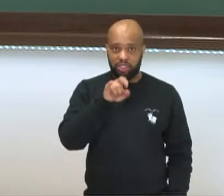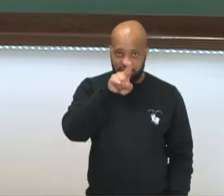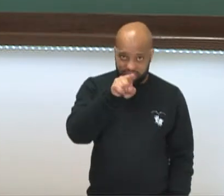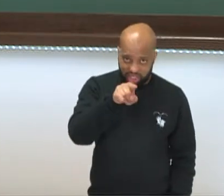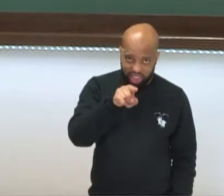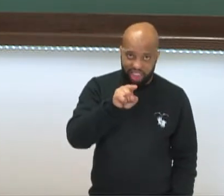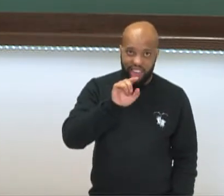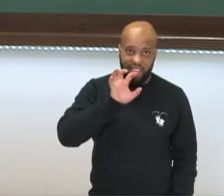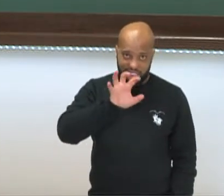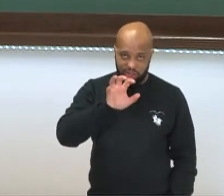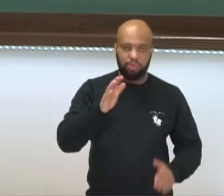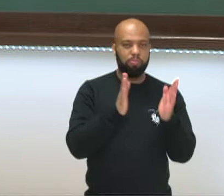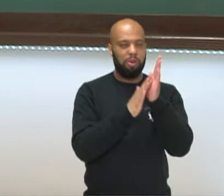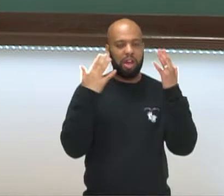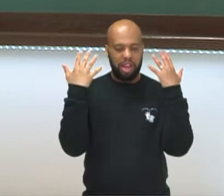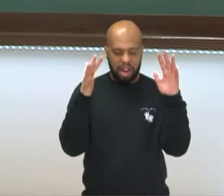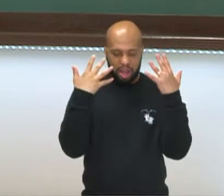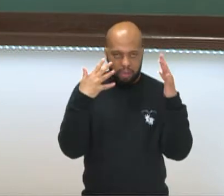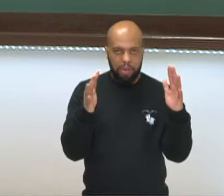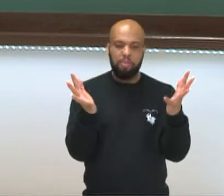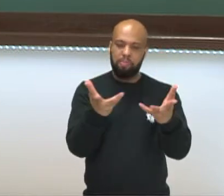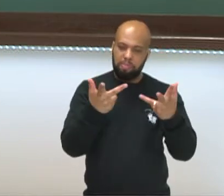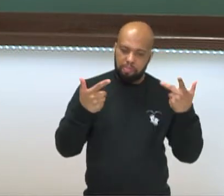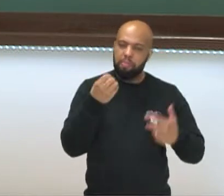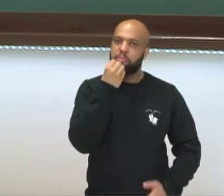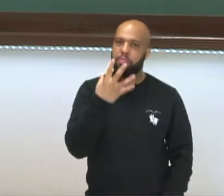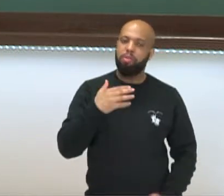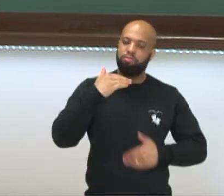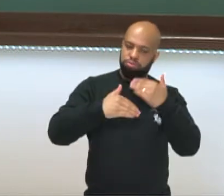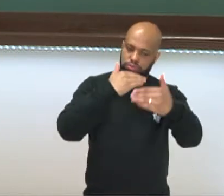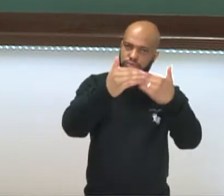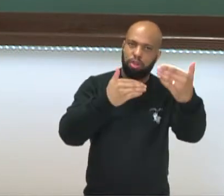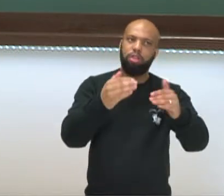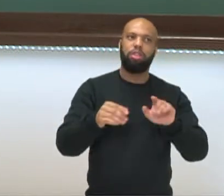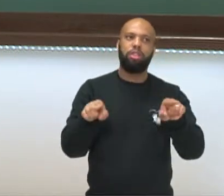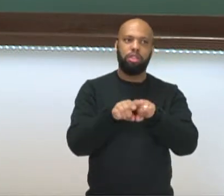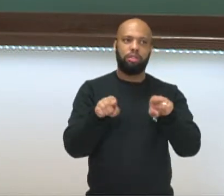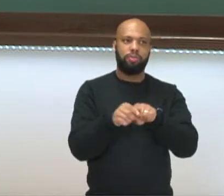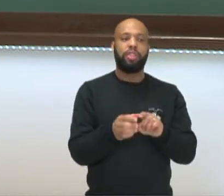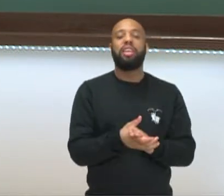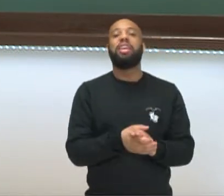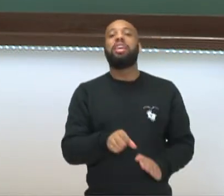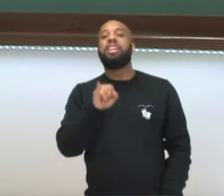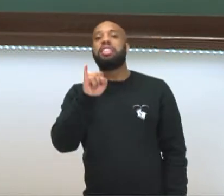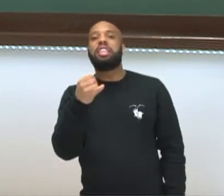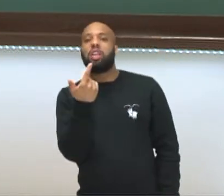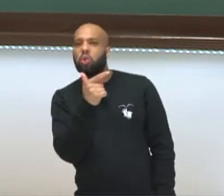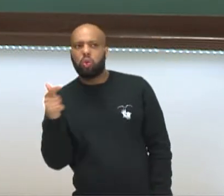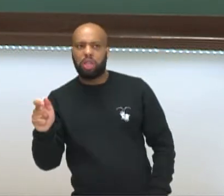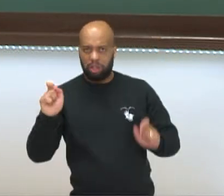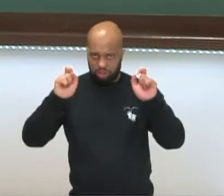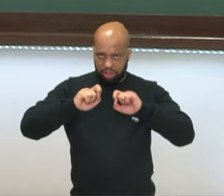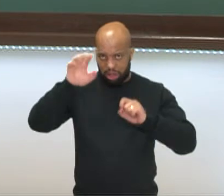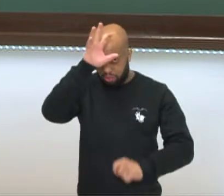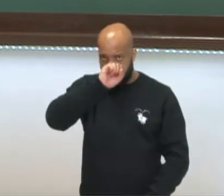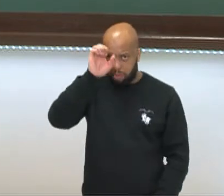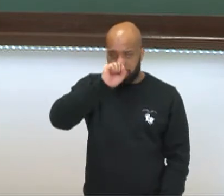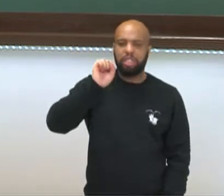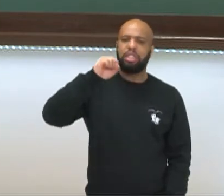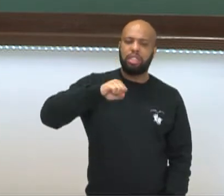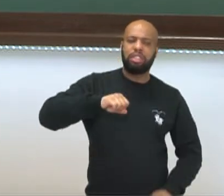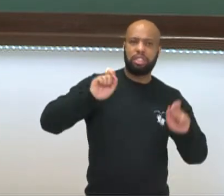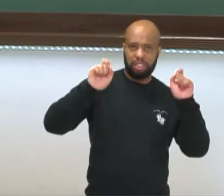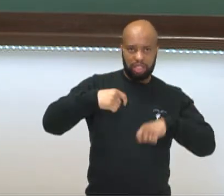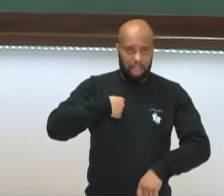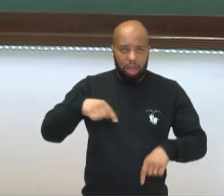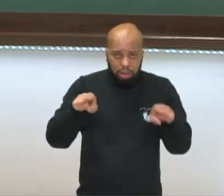delas, parabéns, é uma habilidade muito bonita. Desenvolva isso em você. E se eu não tenho, professor, eu posso aprender? Claro que pode, até